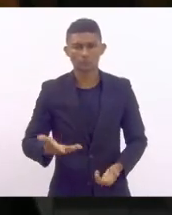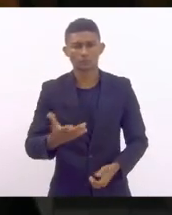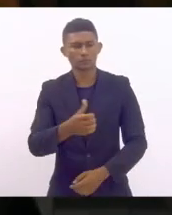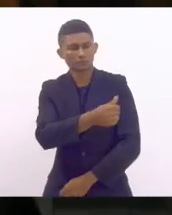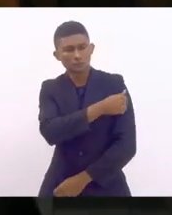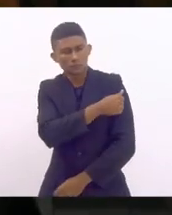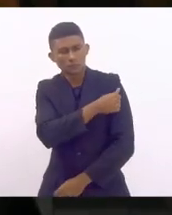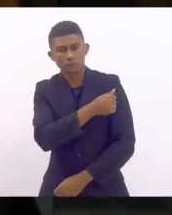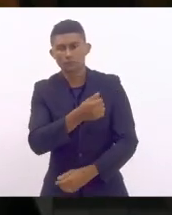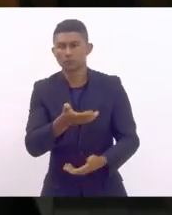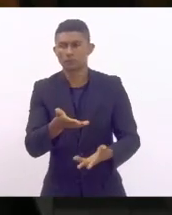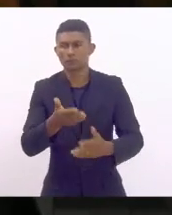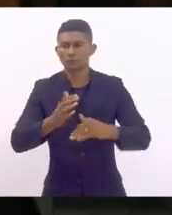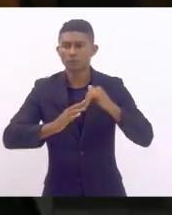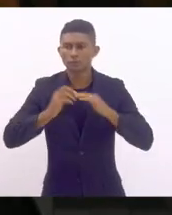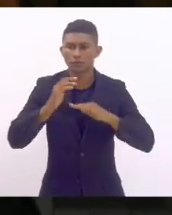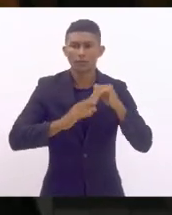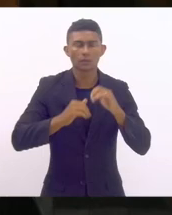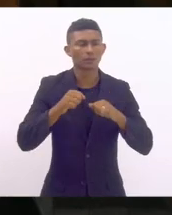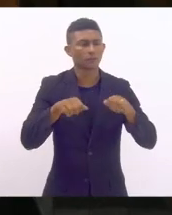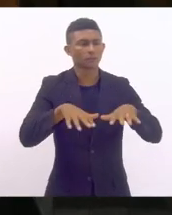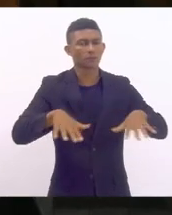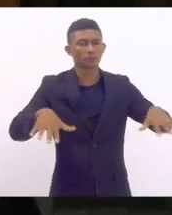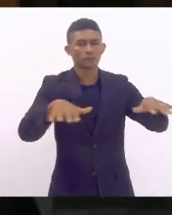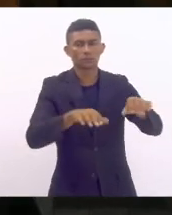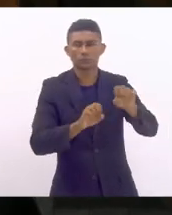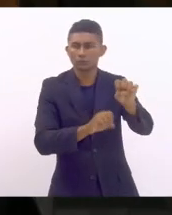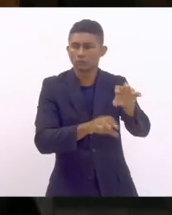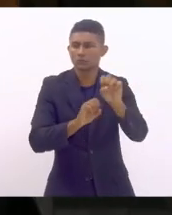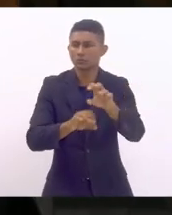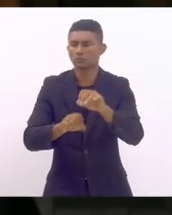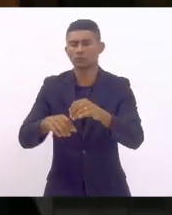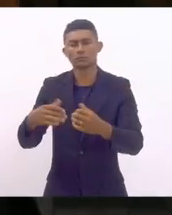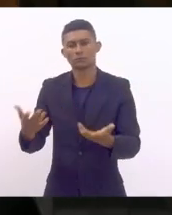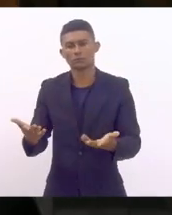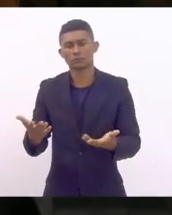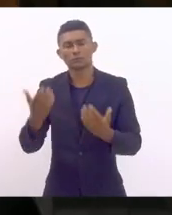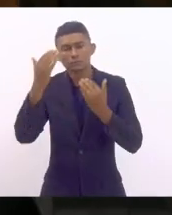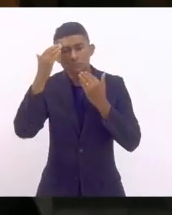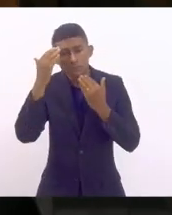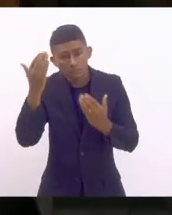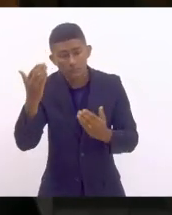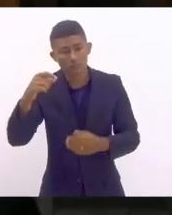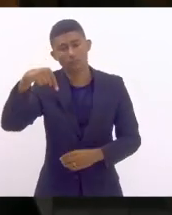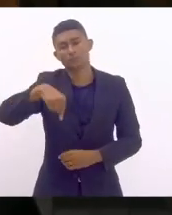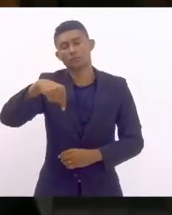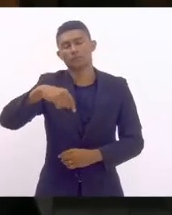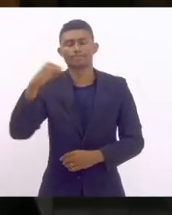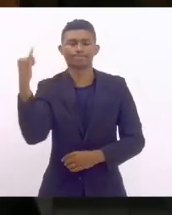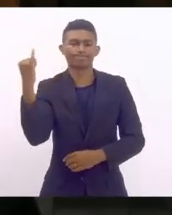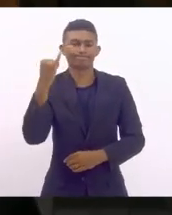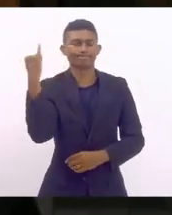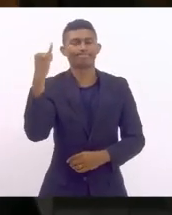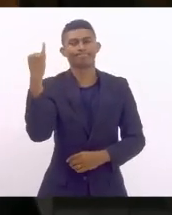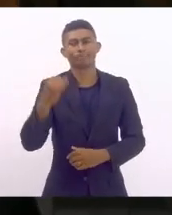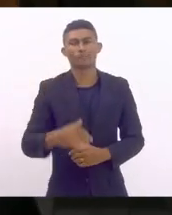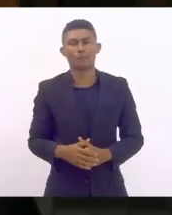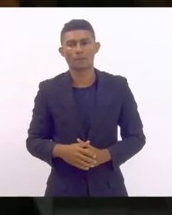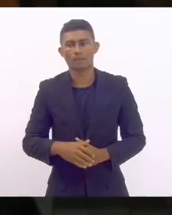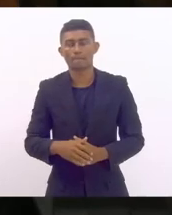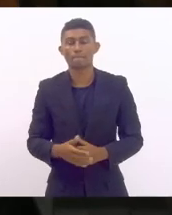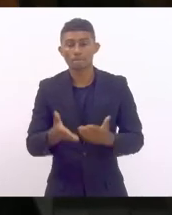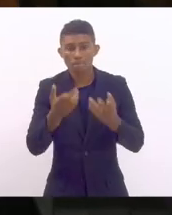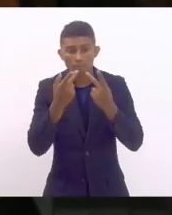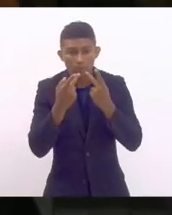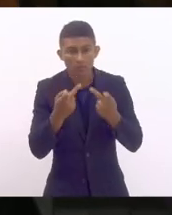aos profissionais educadores da rede Federal muito obrigado pelo esse espaço que nós temos aqui e que de fato deveria